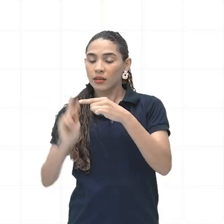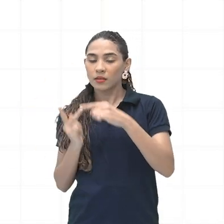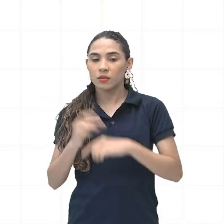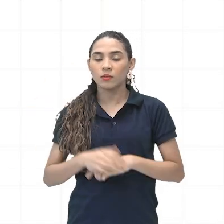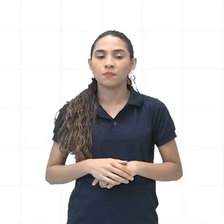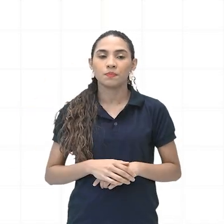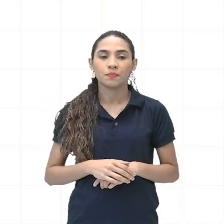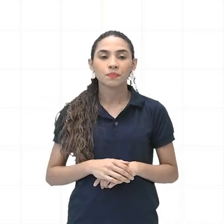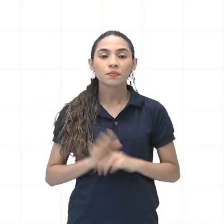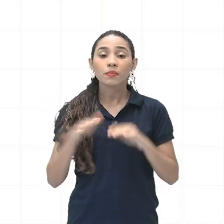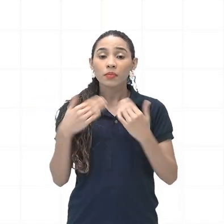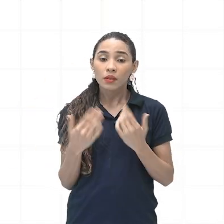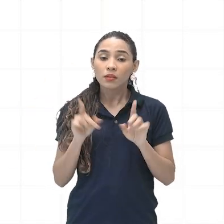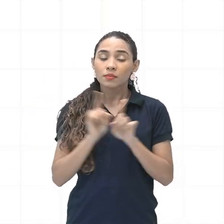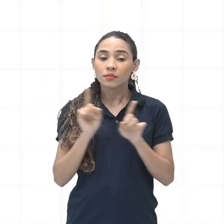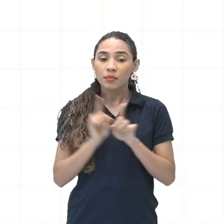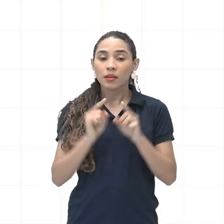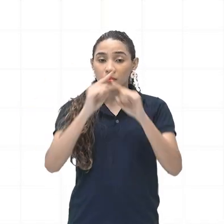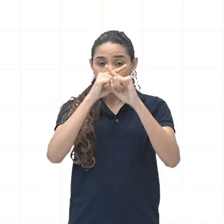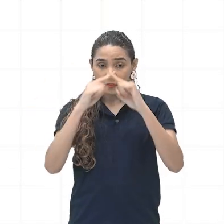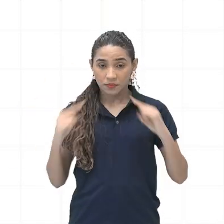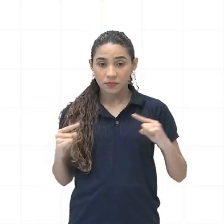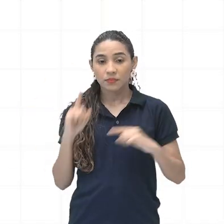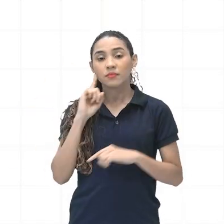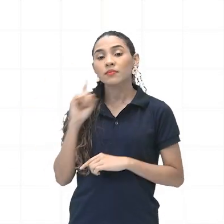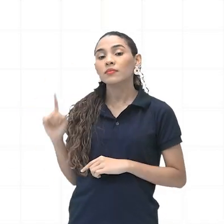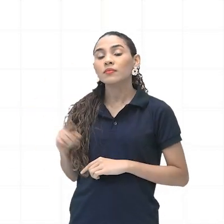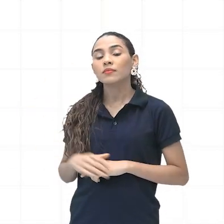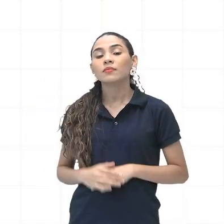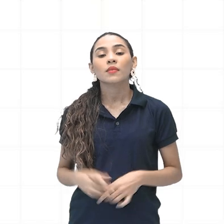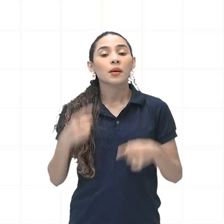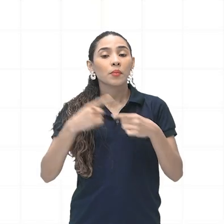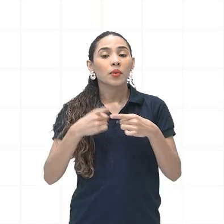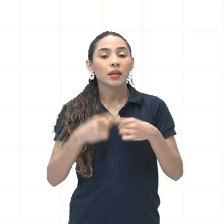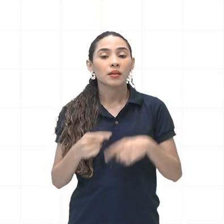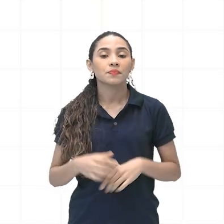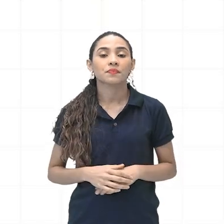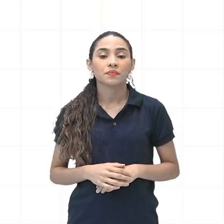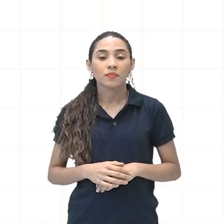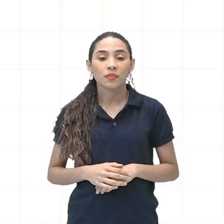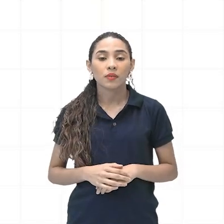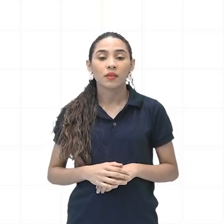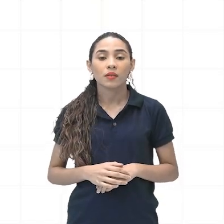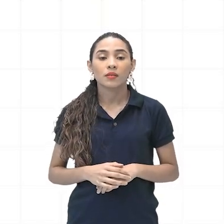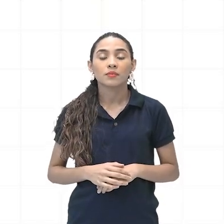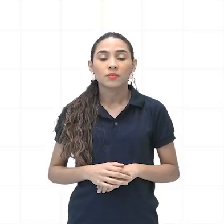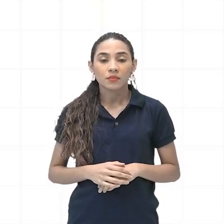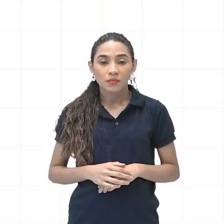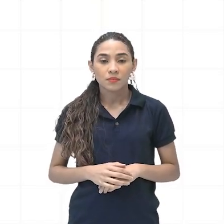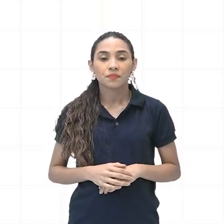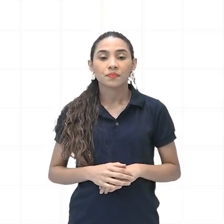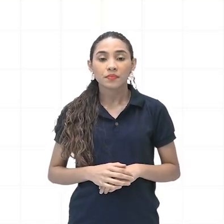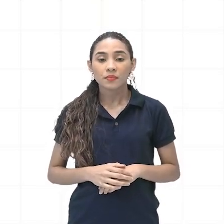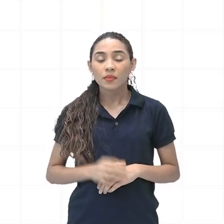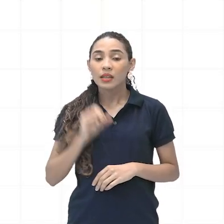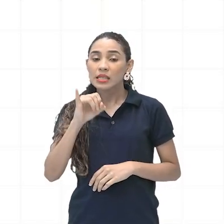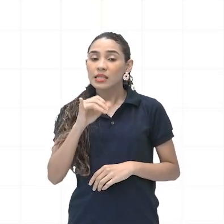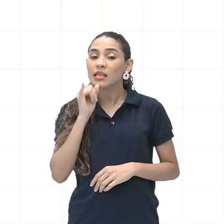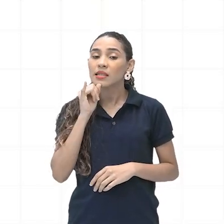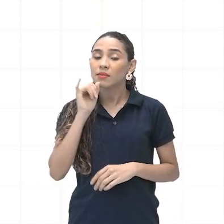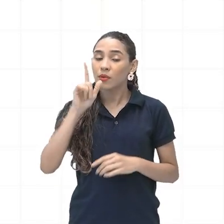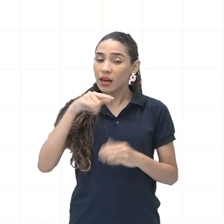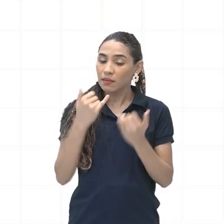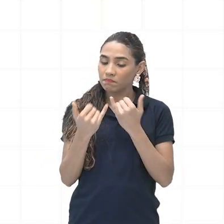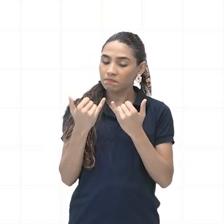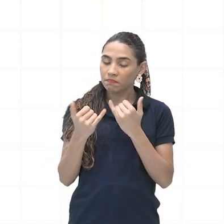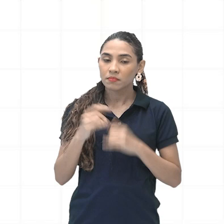fazer o produto do meio pelos extremos. Porque, ó, novamente, os triângulos são semelhantes. Se são